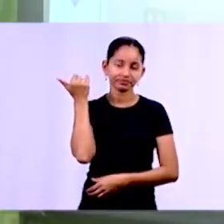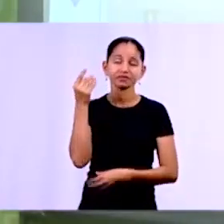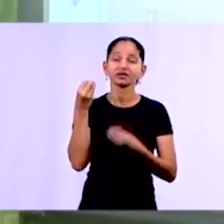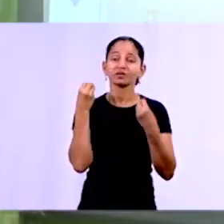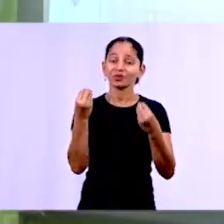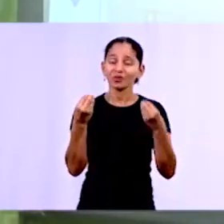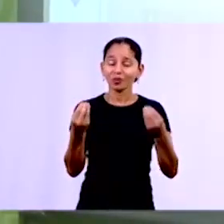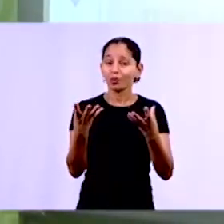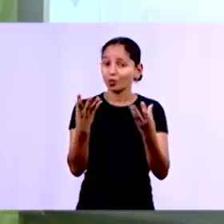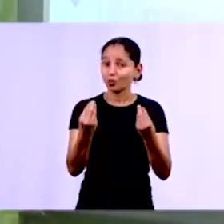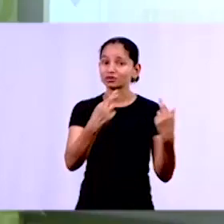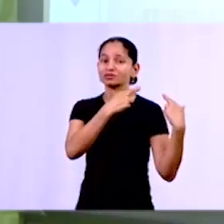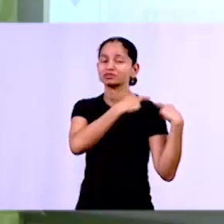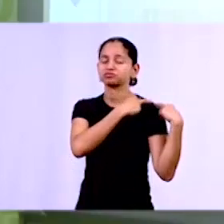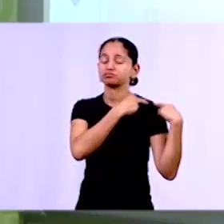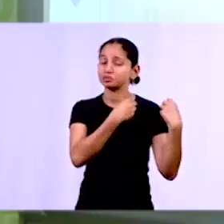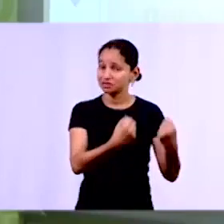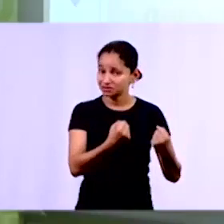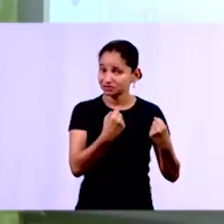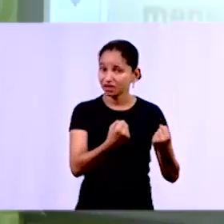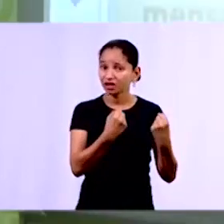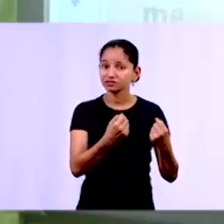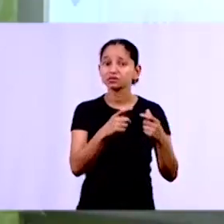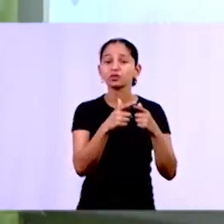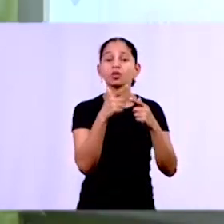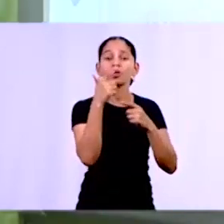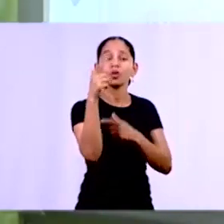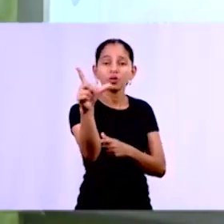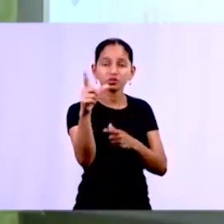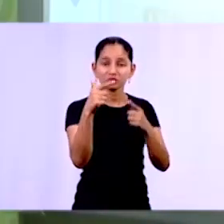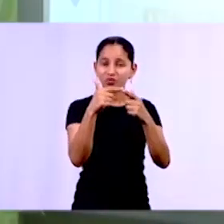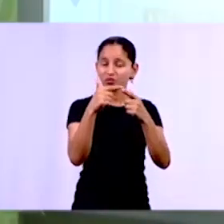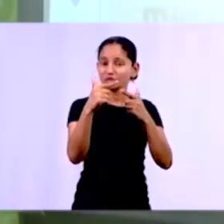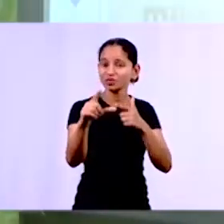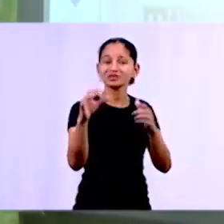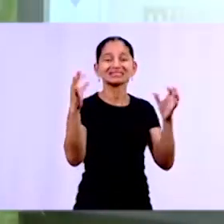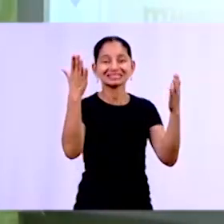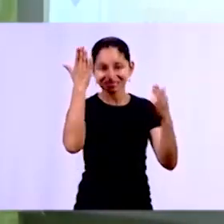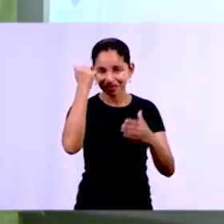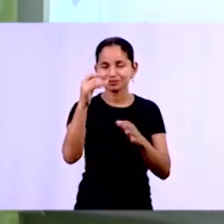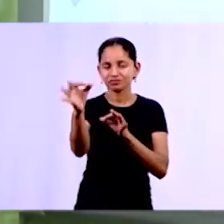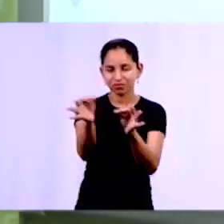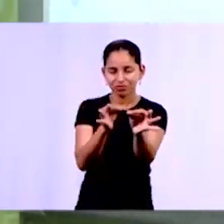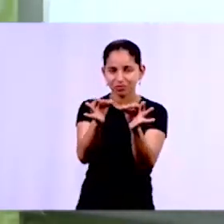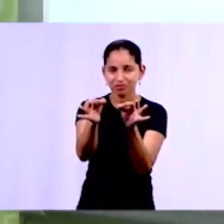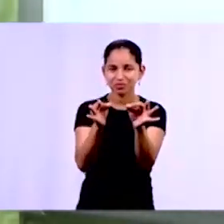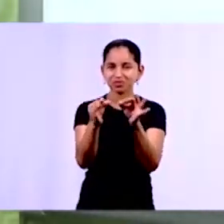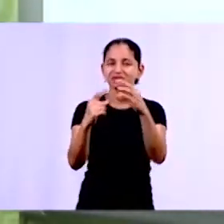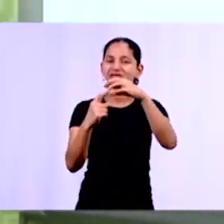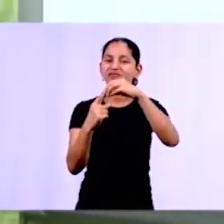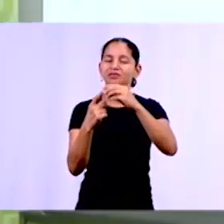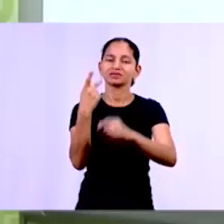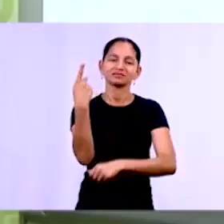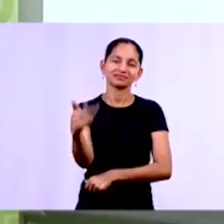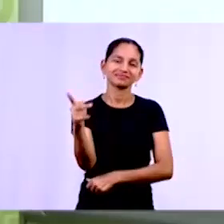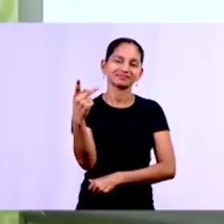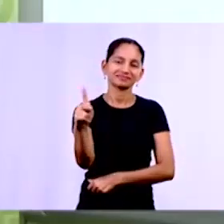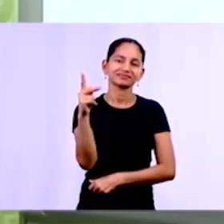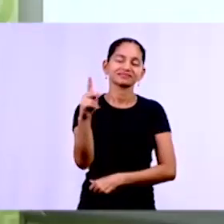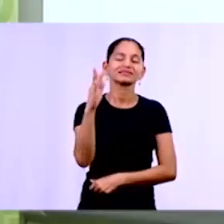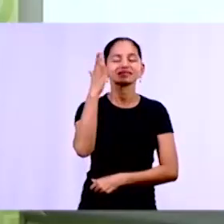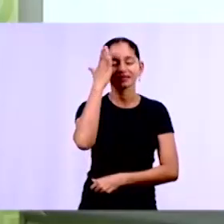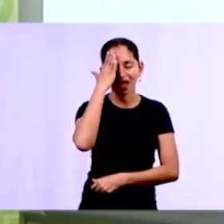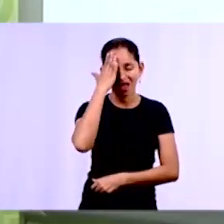toda essa responsabilidade vai ser delegada para uma outra empresa que é especialista nisso, né? Então, hoje